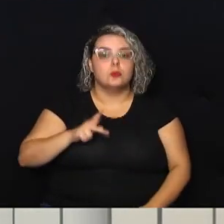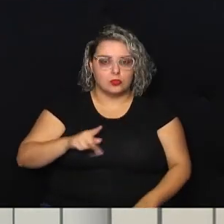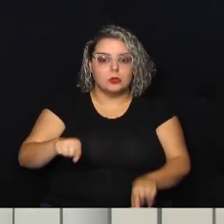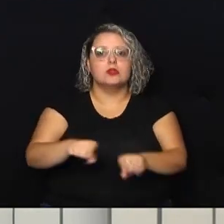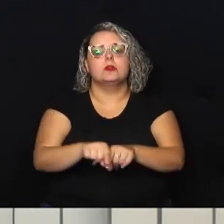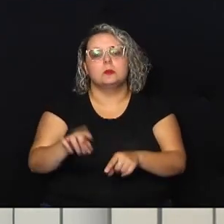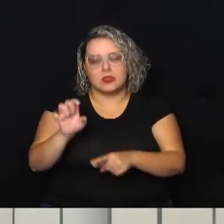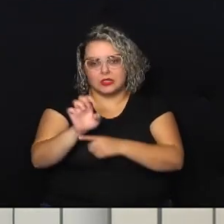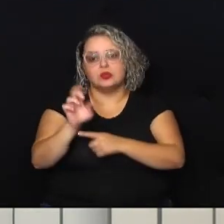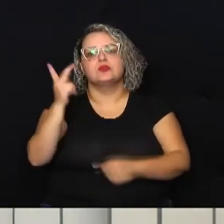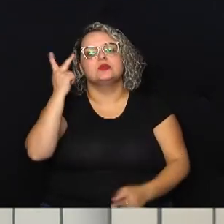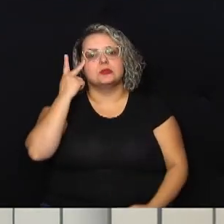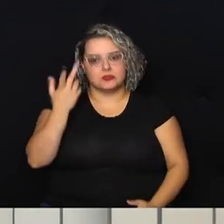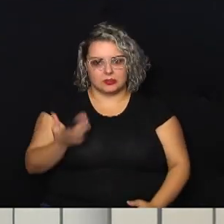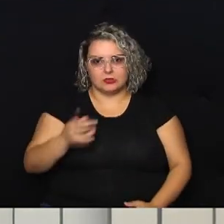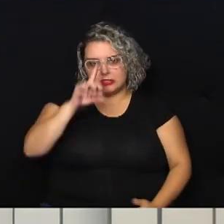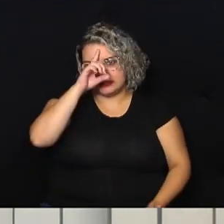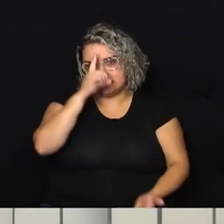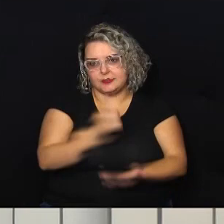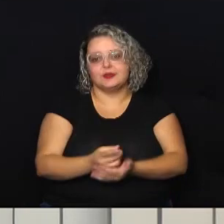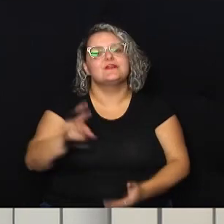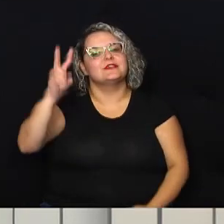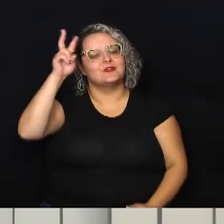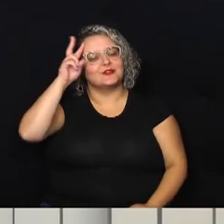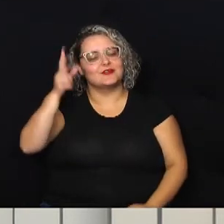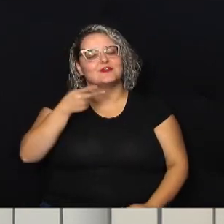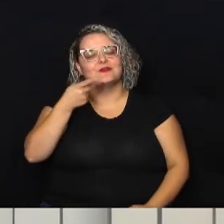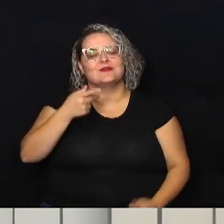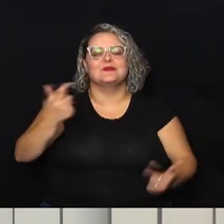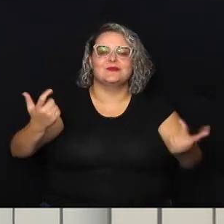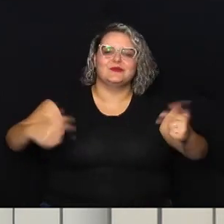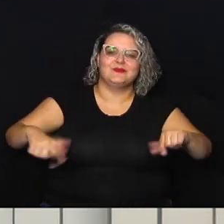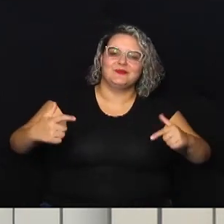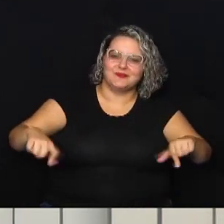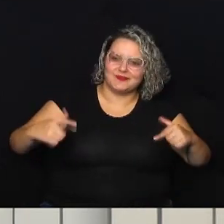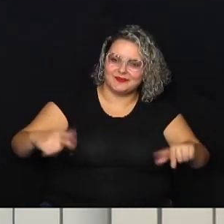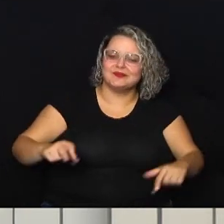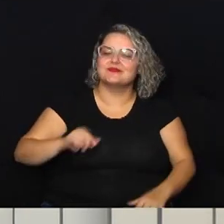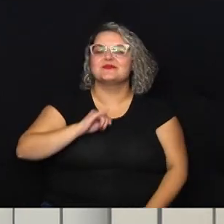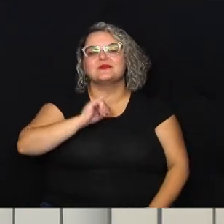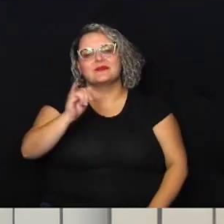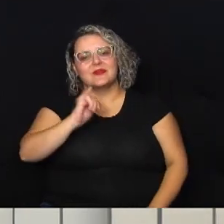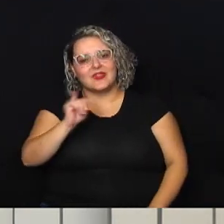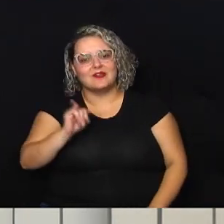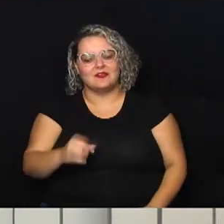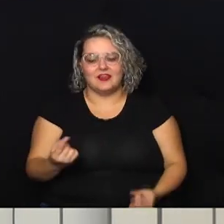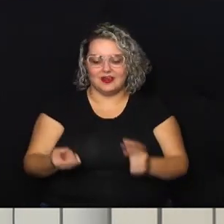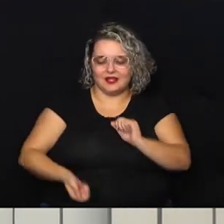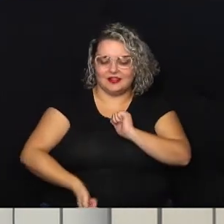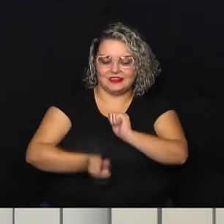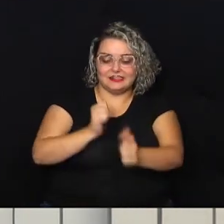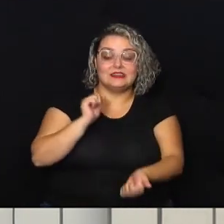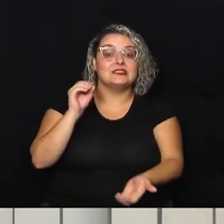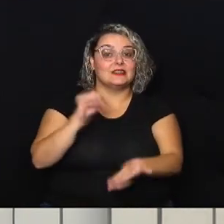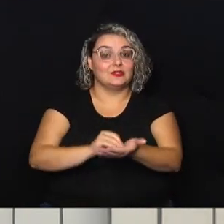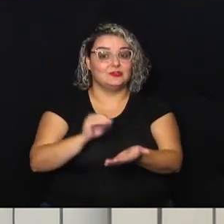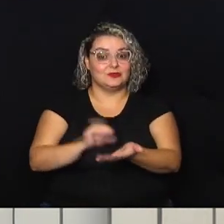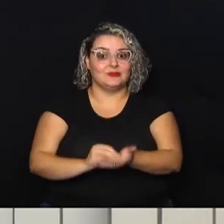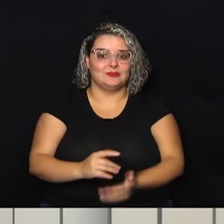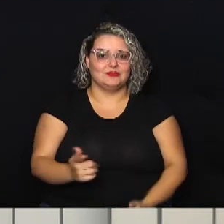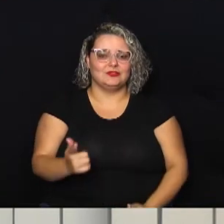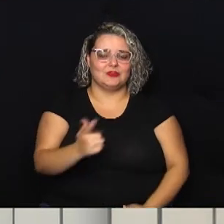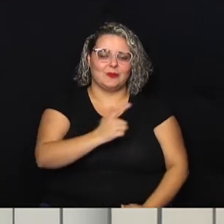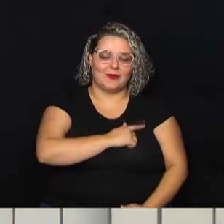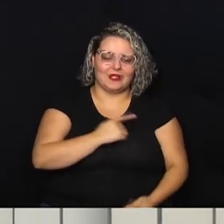Estado de São Paulo. E na segunda-feira a gente balança as redes e conta a história desta última rodada entre Guarani e